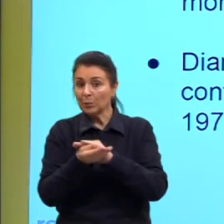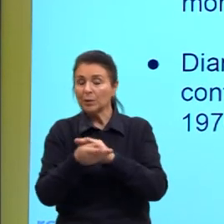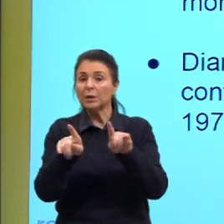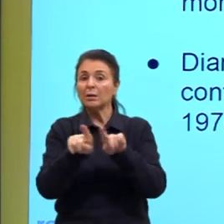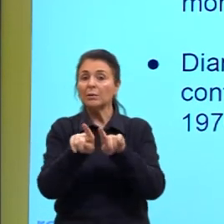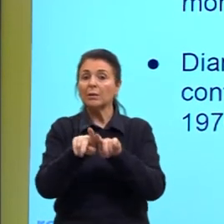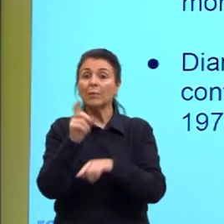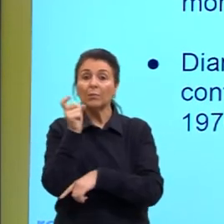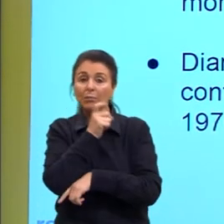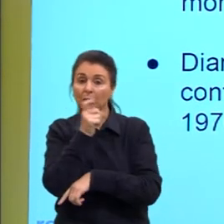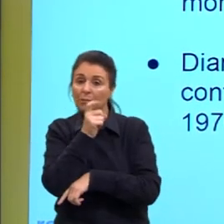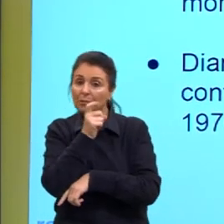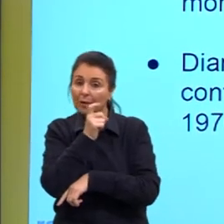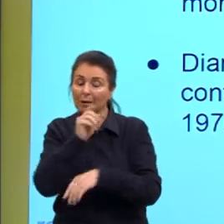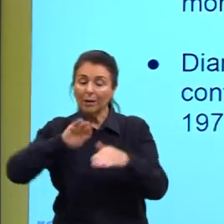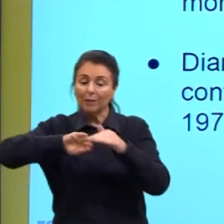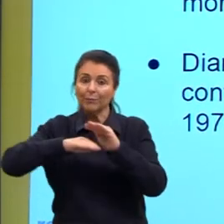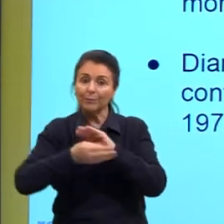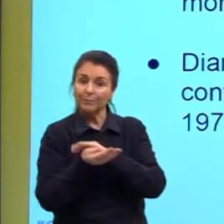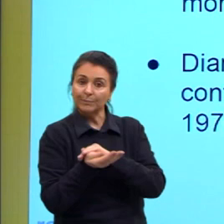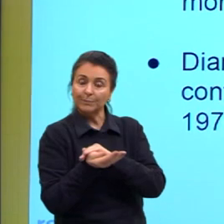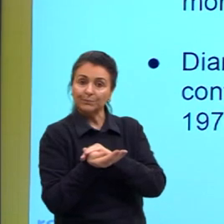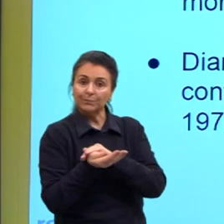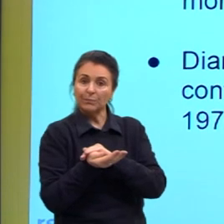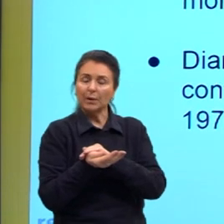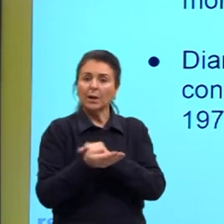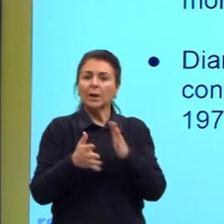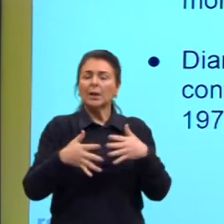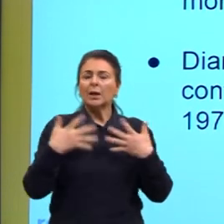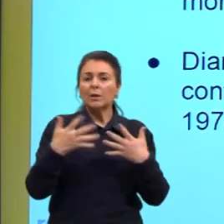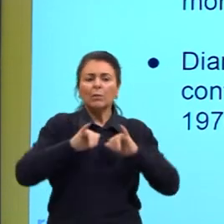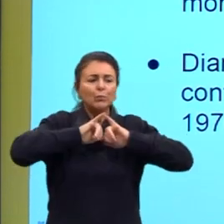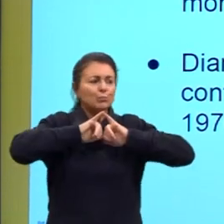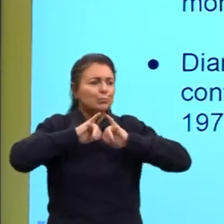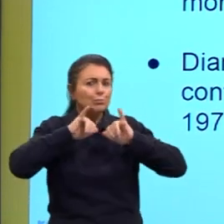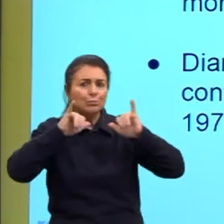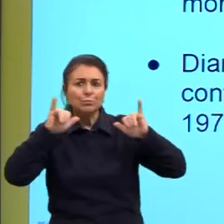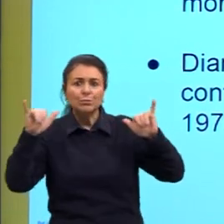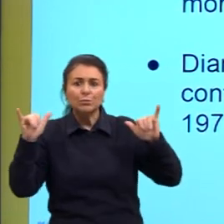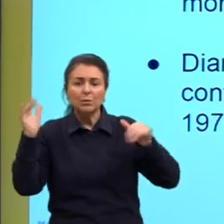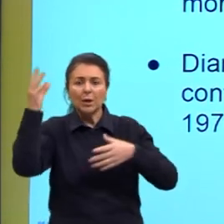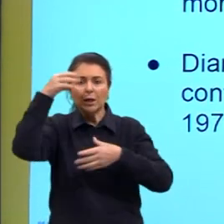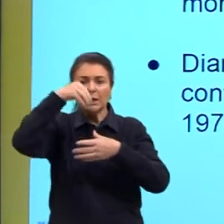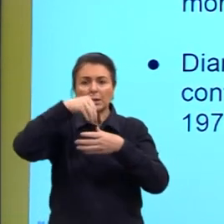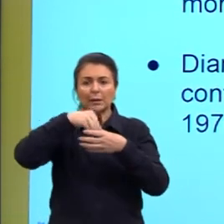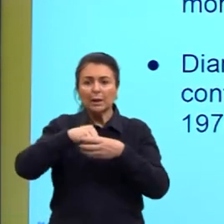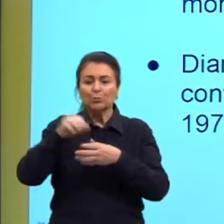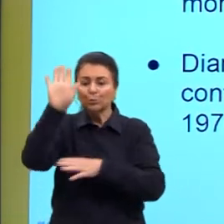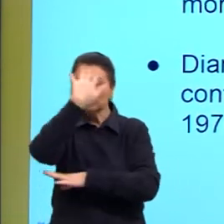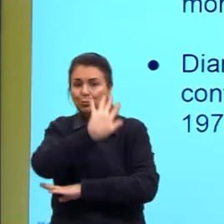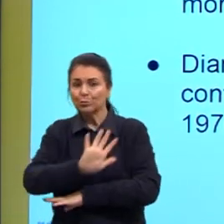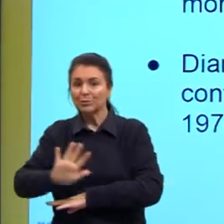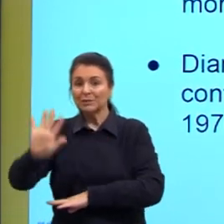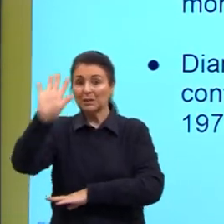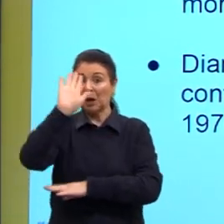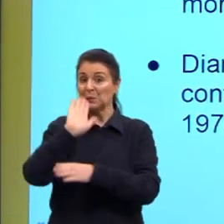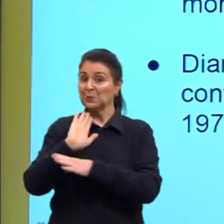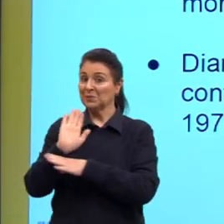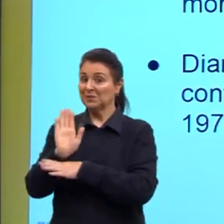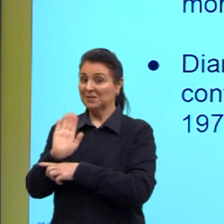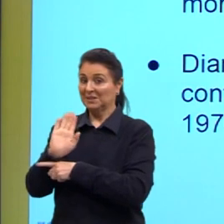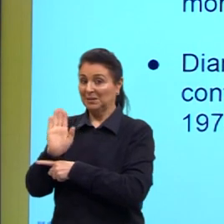telenovela Então a gente tem assim ela foi é mentira é difundida dentro do cenário no